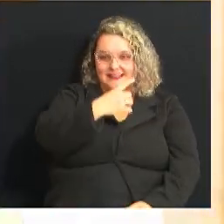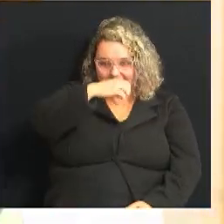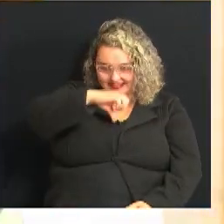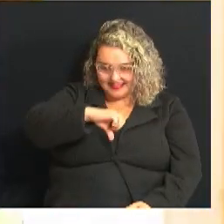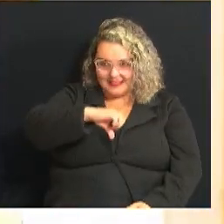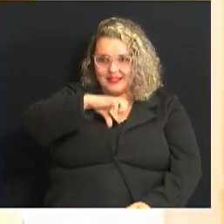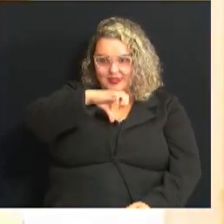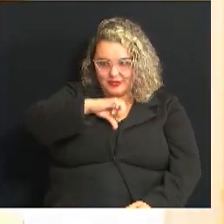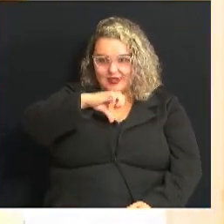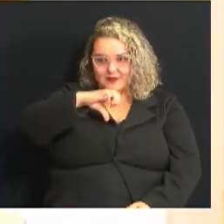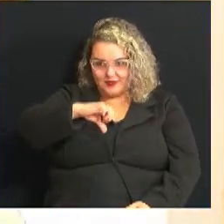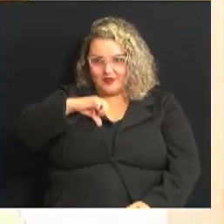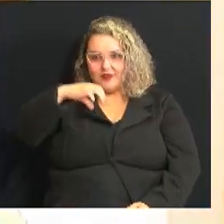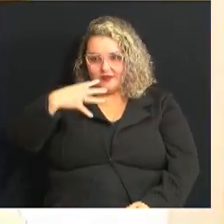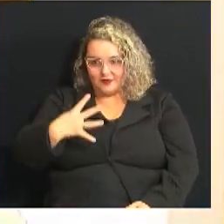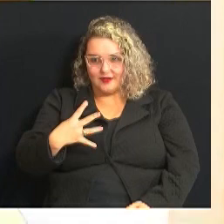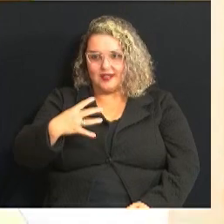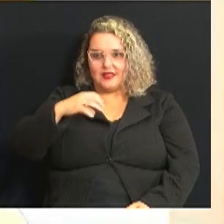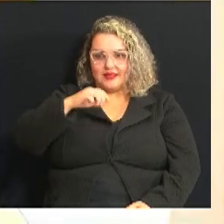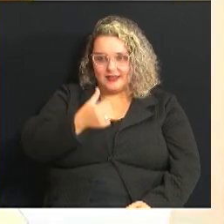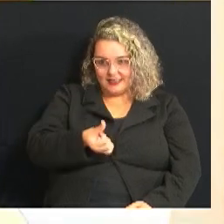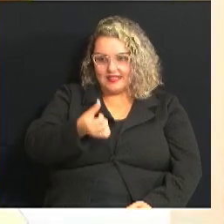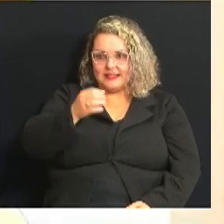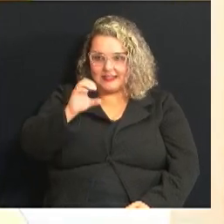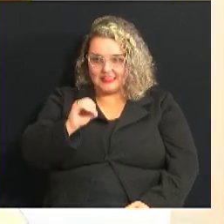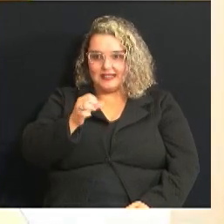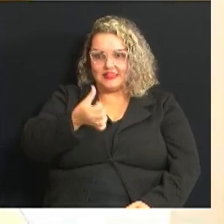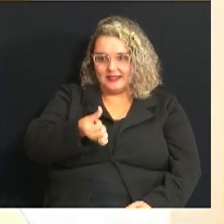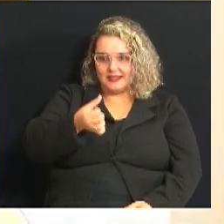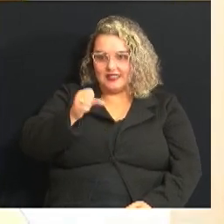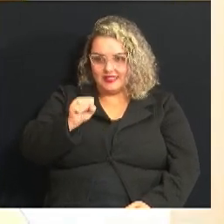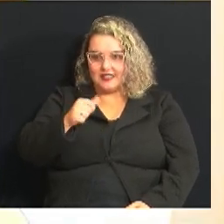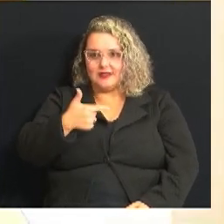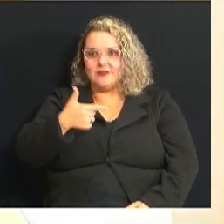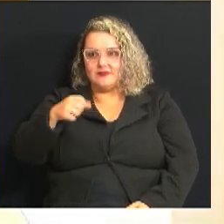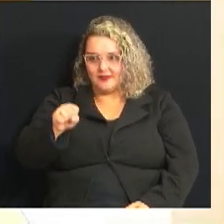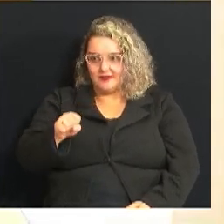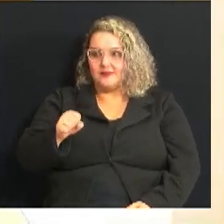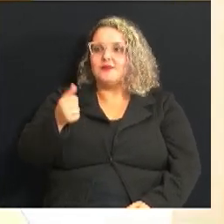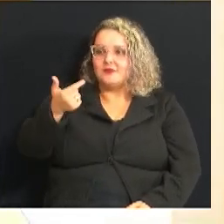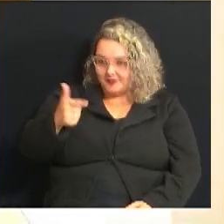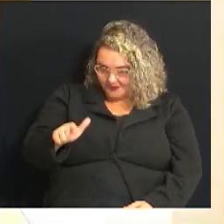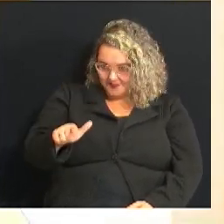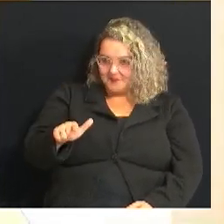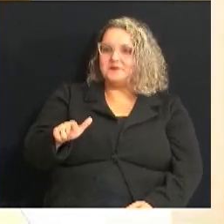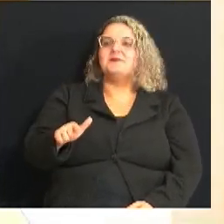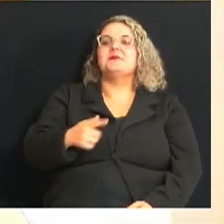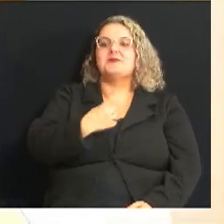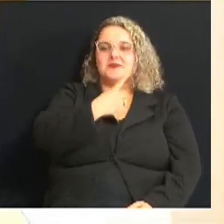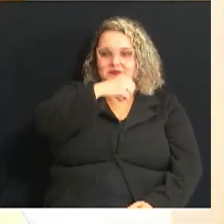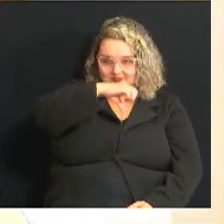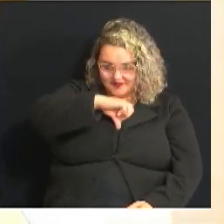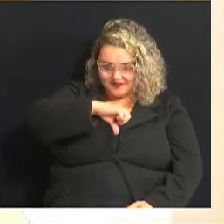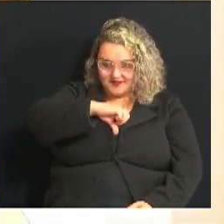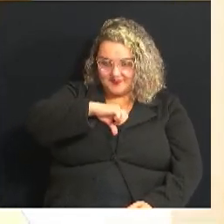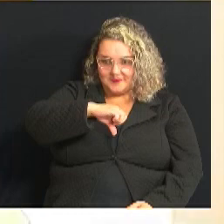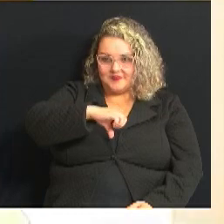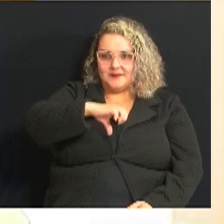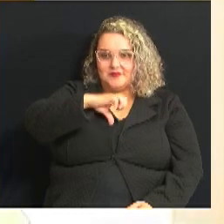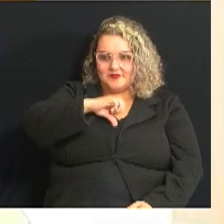19 994 60 68 28. Vamos lá, repita. Sim, DDD